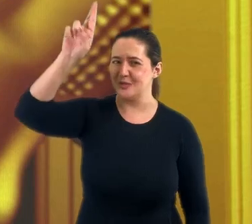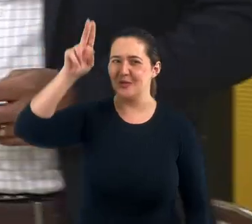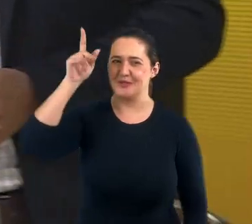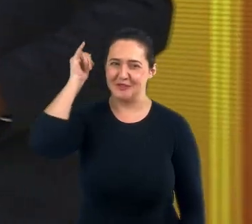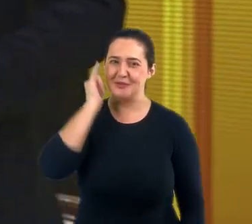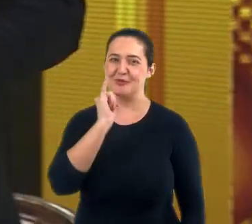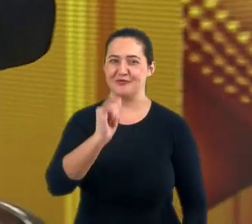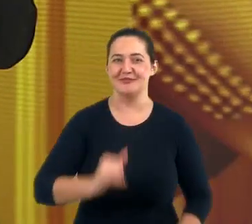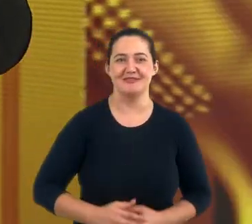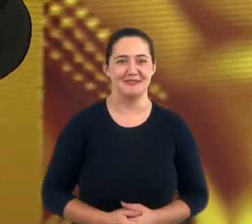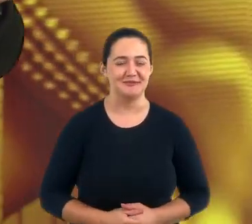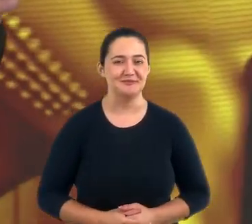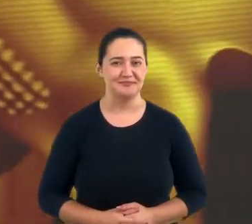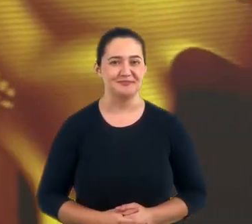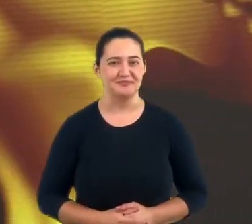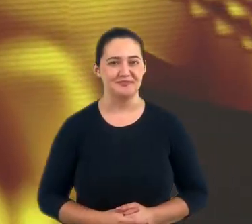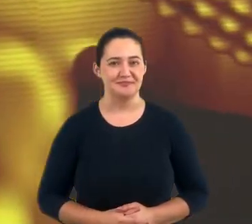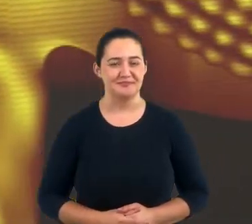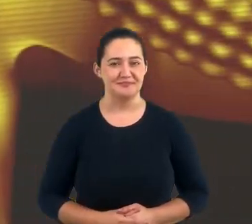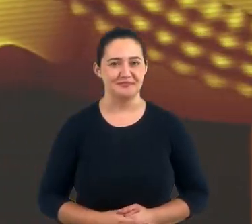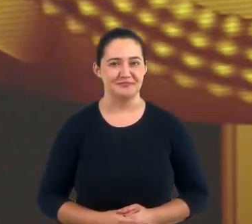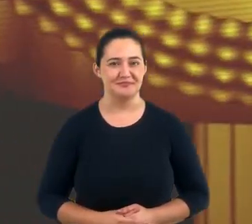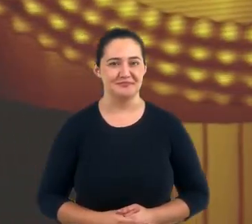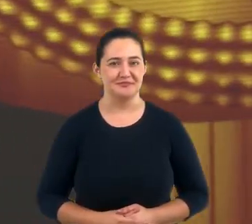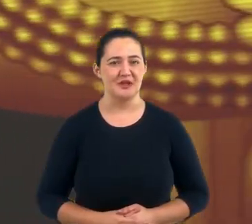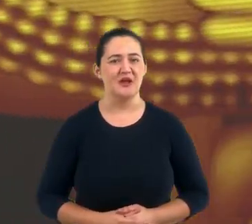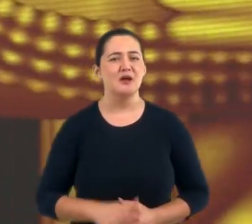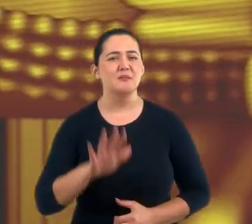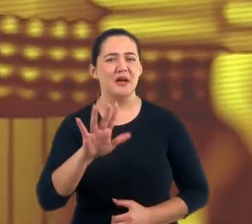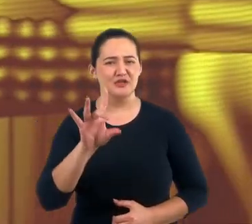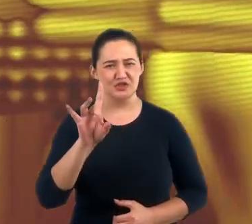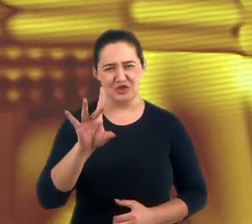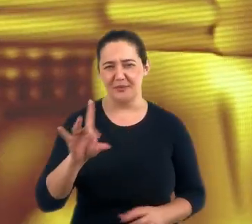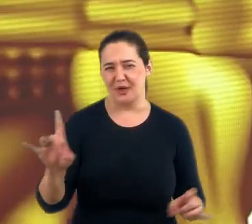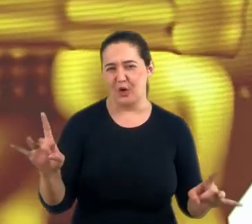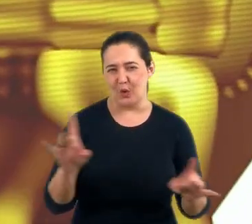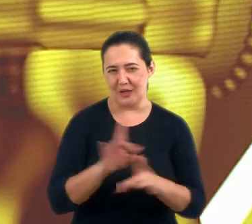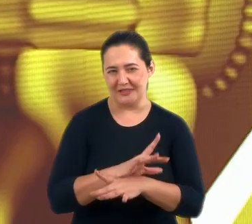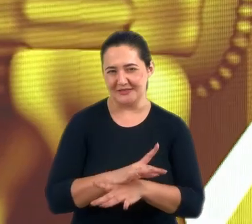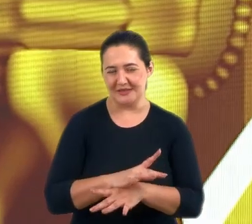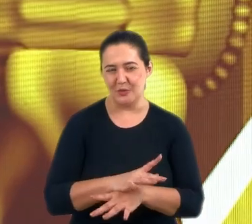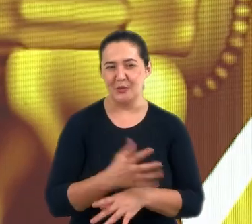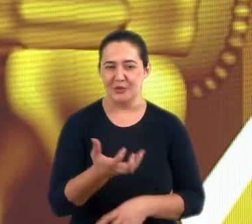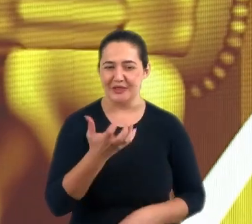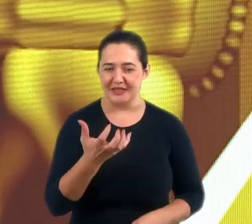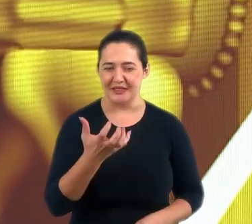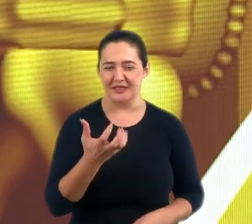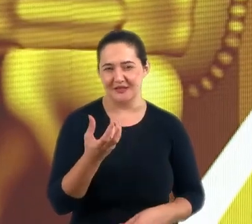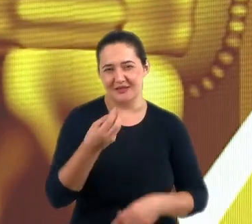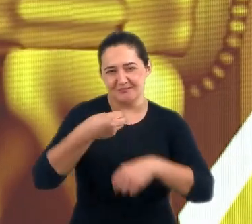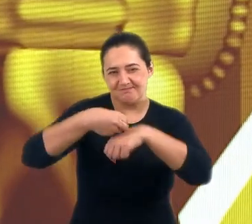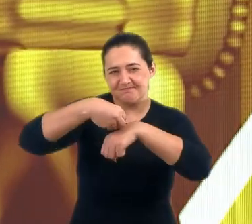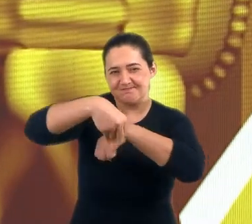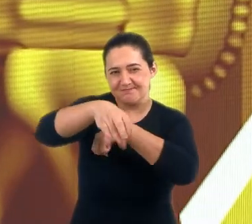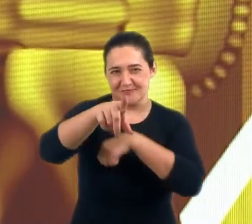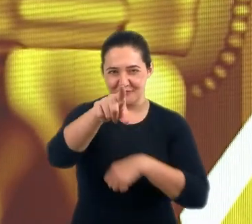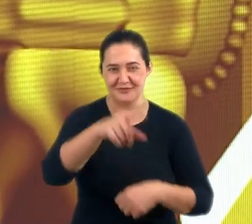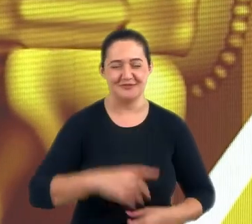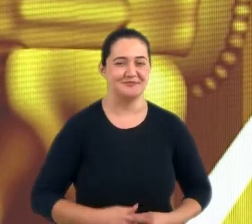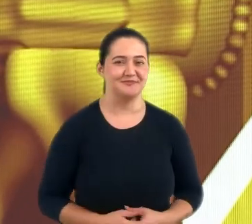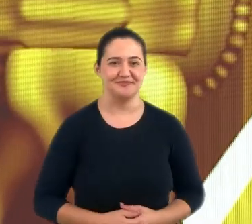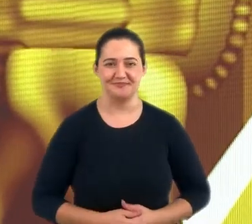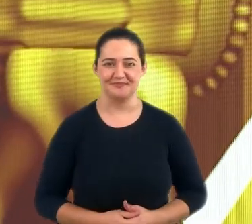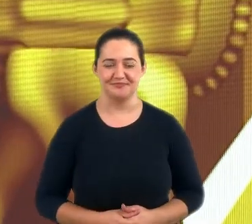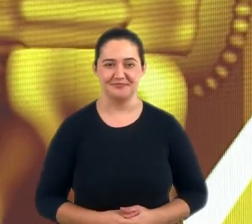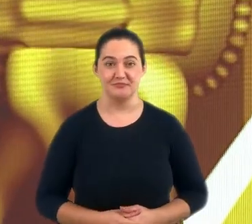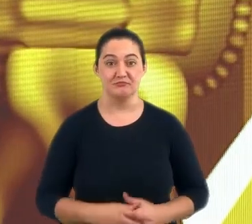profecia. Mas apenas à guisa de, digamos, conclusão provisória, eu gostaria de deixar uma reflexão com você.